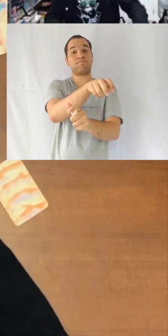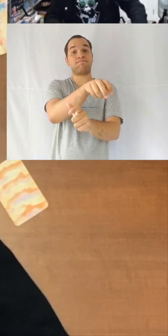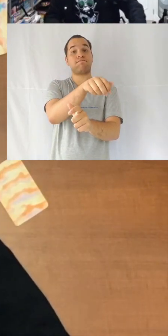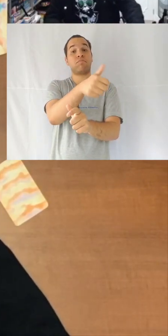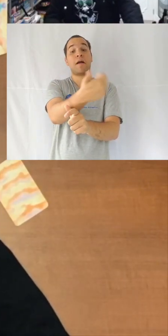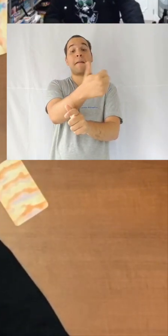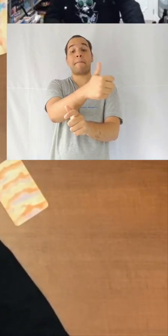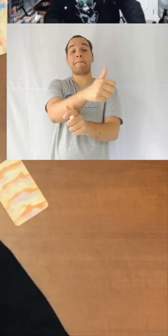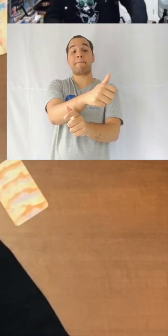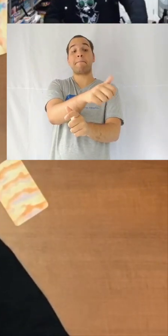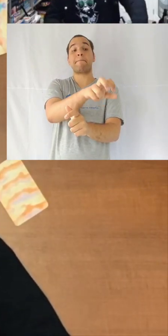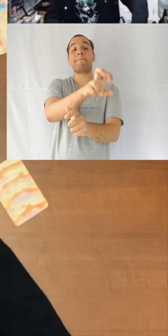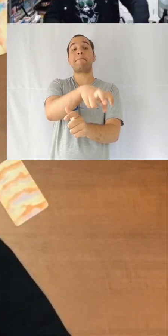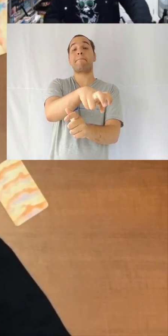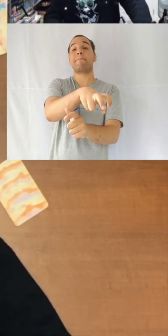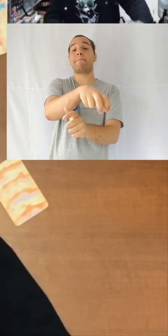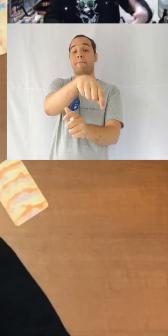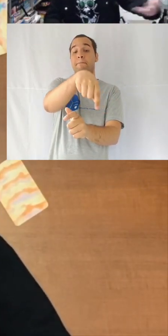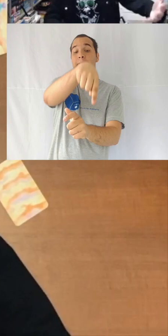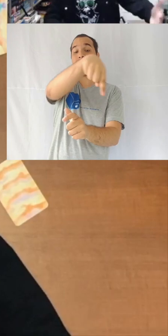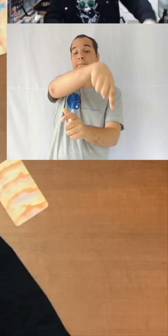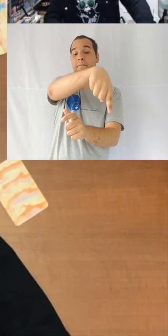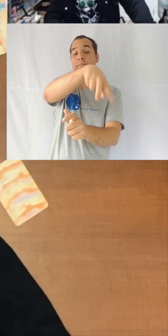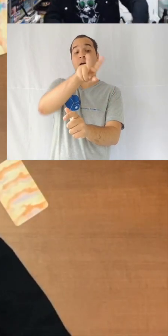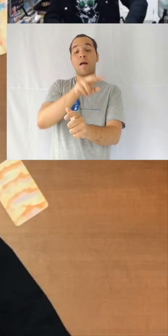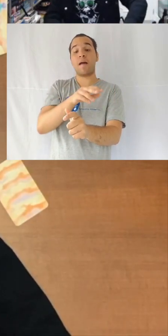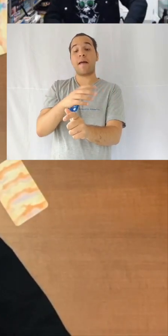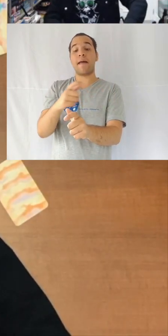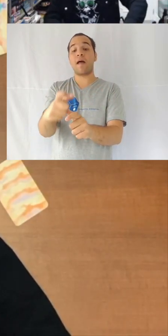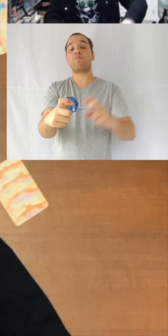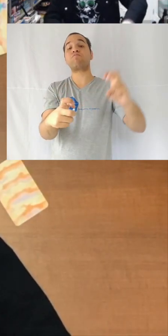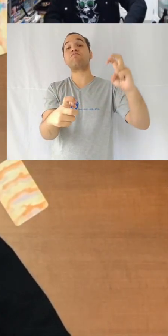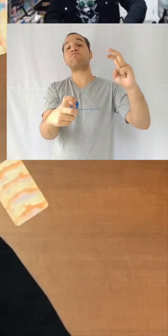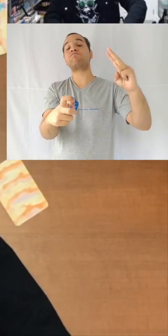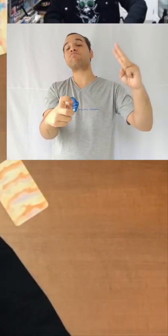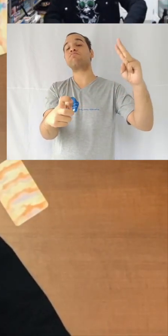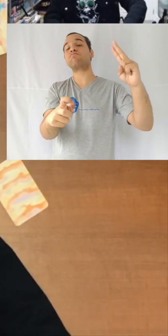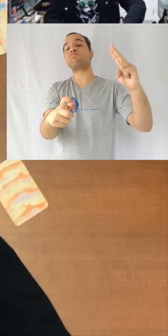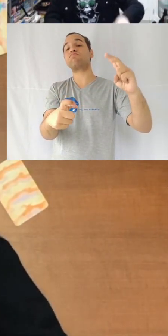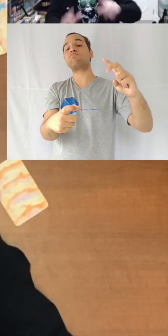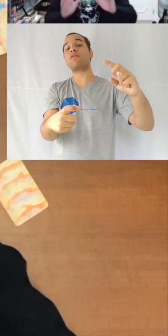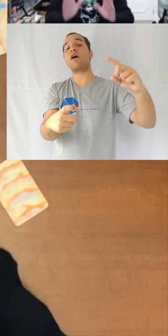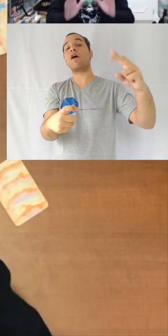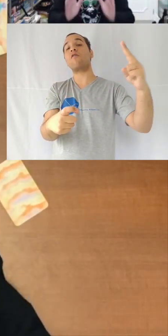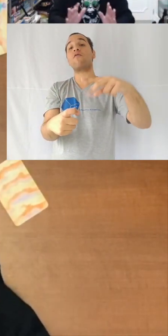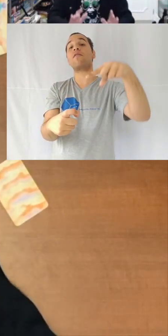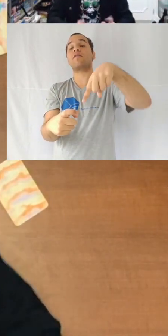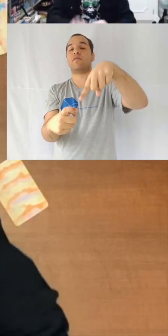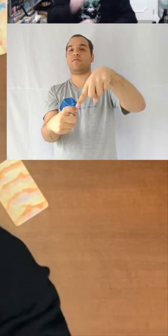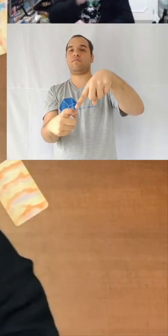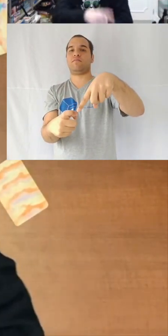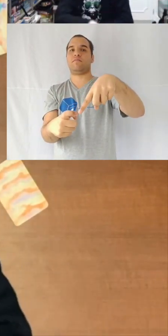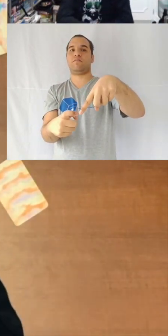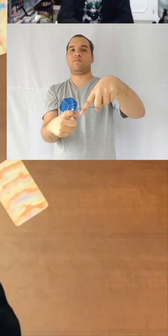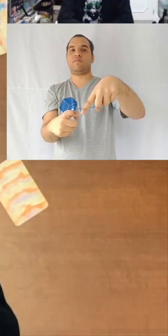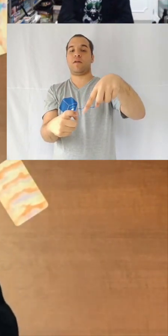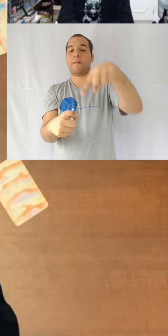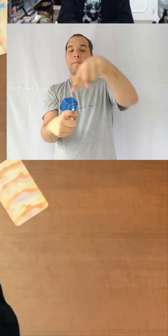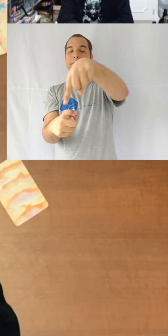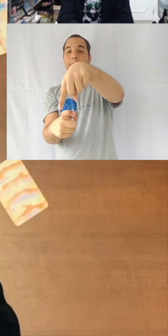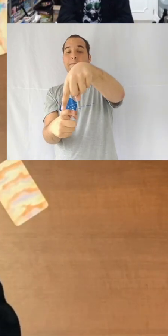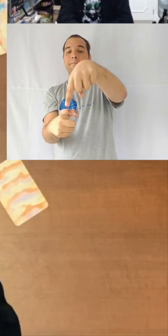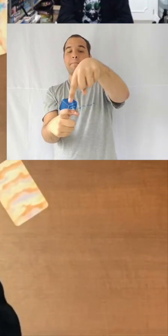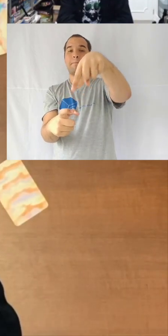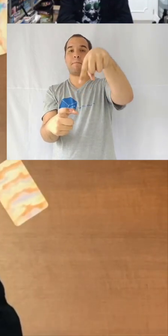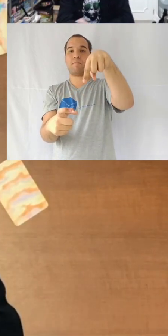extremamente simples. Lembra, esse jogador vai estar de frente, vamos dizer assim, para esta carta aqui. Essa é a posição dele. Então ele pode comprar esta